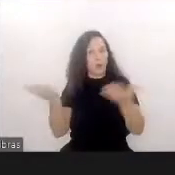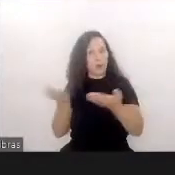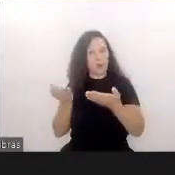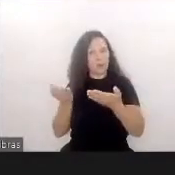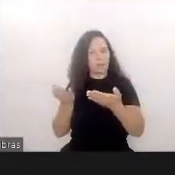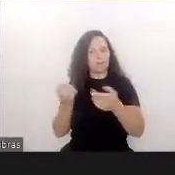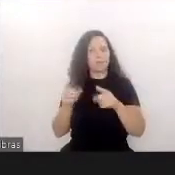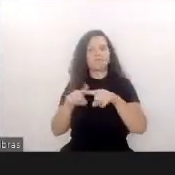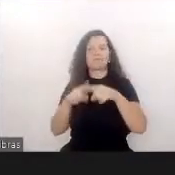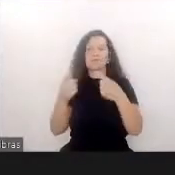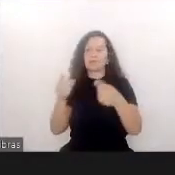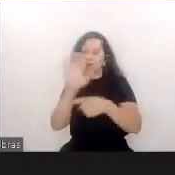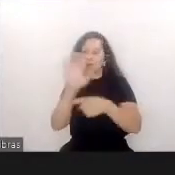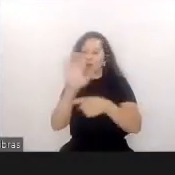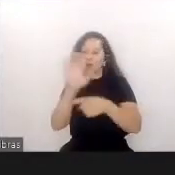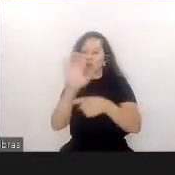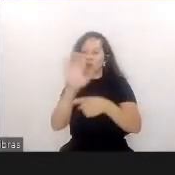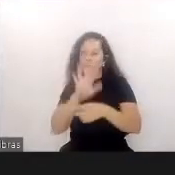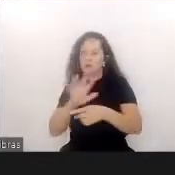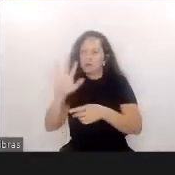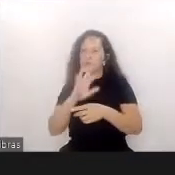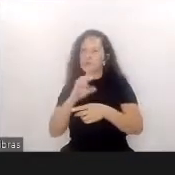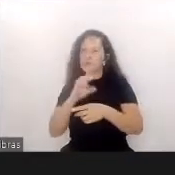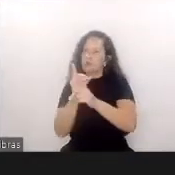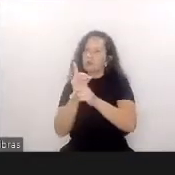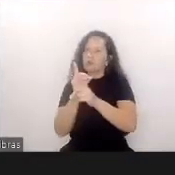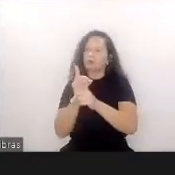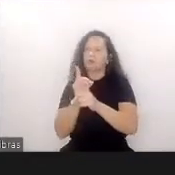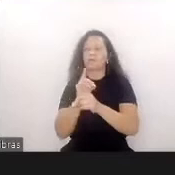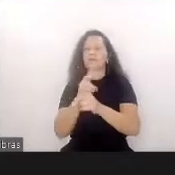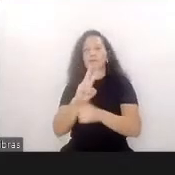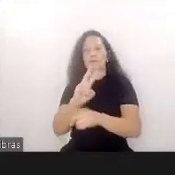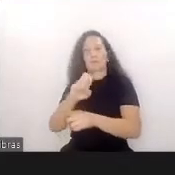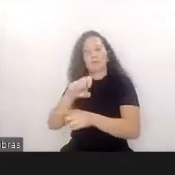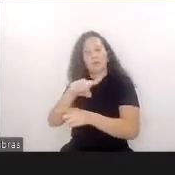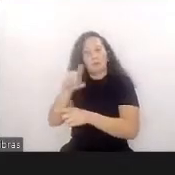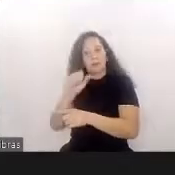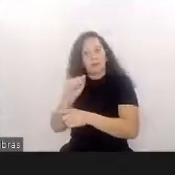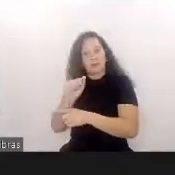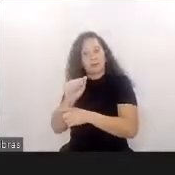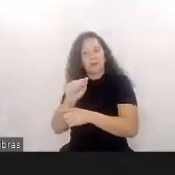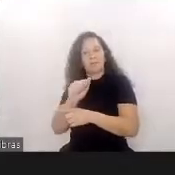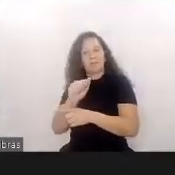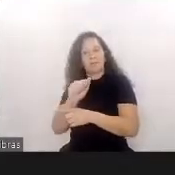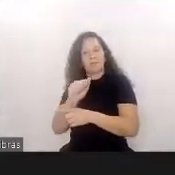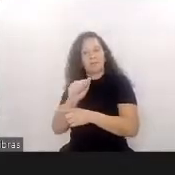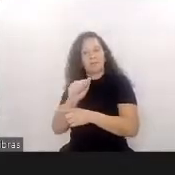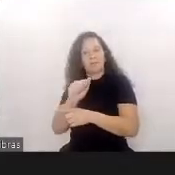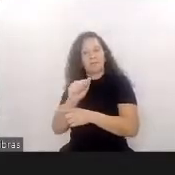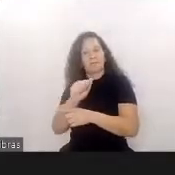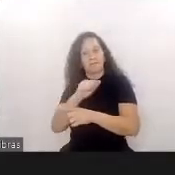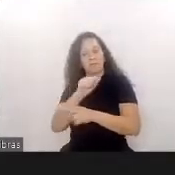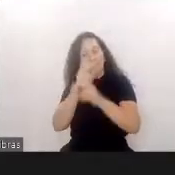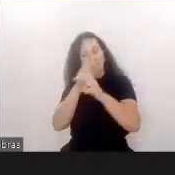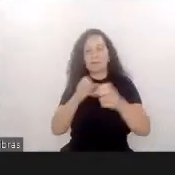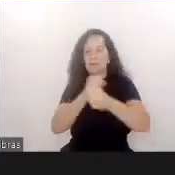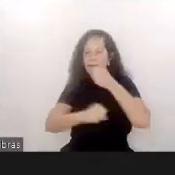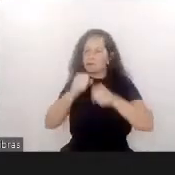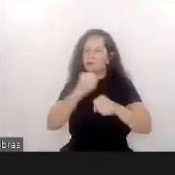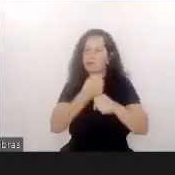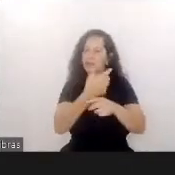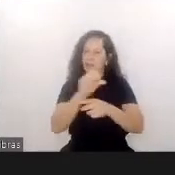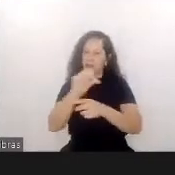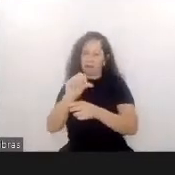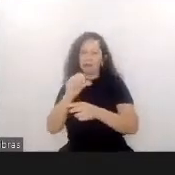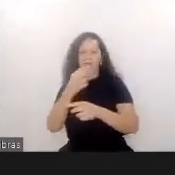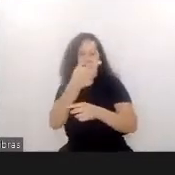de Arquitetura de Veneza, que foi postergada do ano passado para esse ano, e chamou eu e o Roy Salgueiro, um espanhol